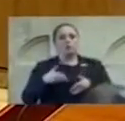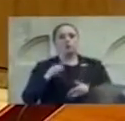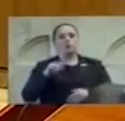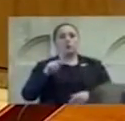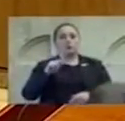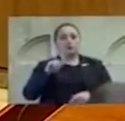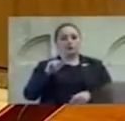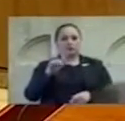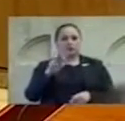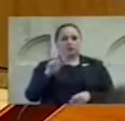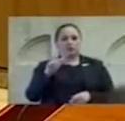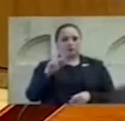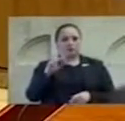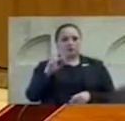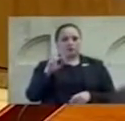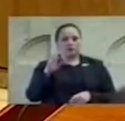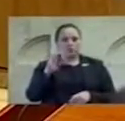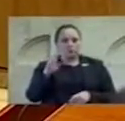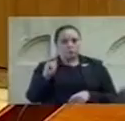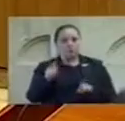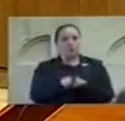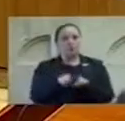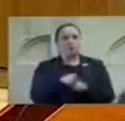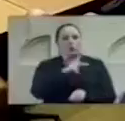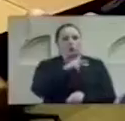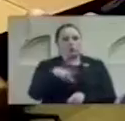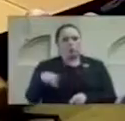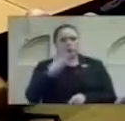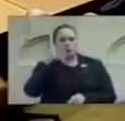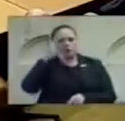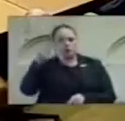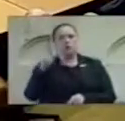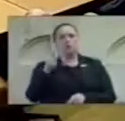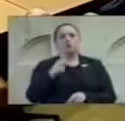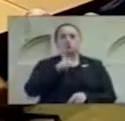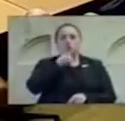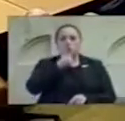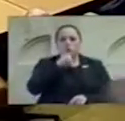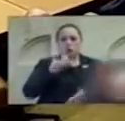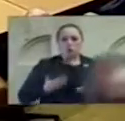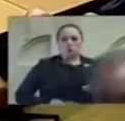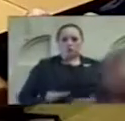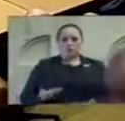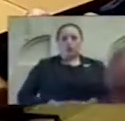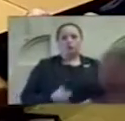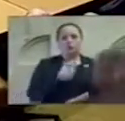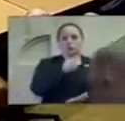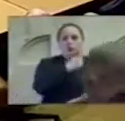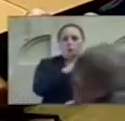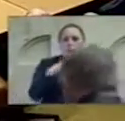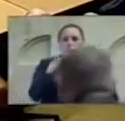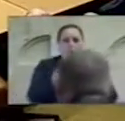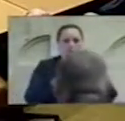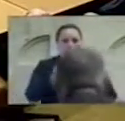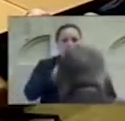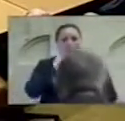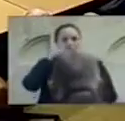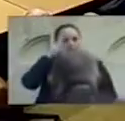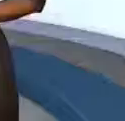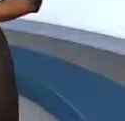mais o STF for composto por profissional próximo ao cidadão, mais adequadamente guardará a Constituição